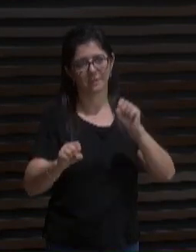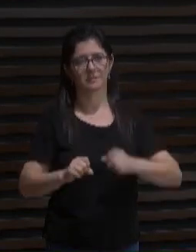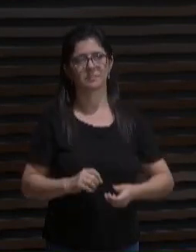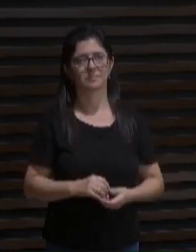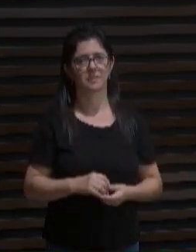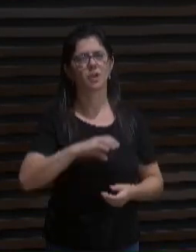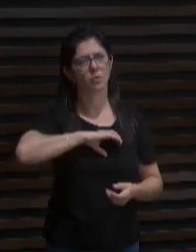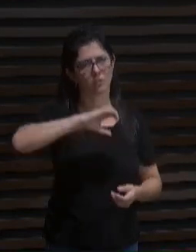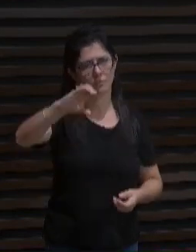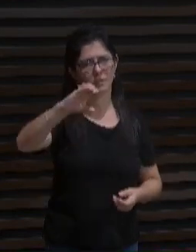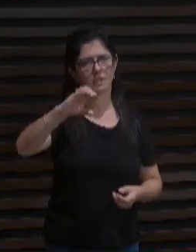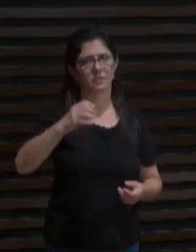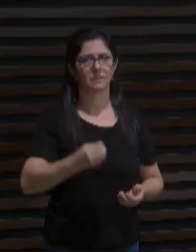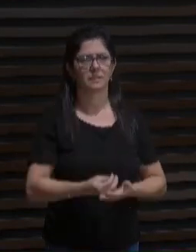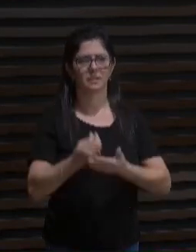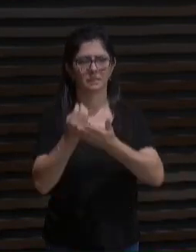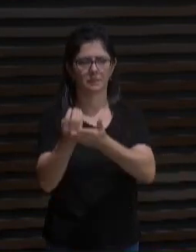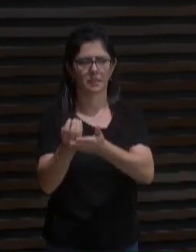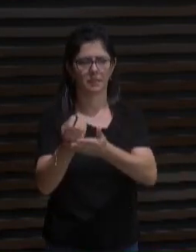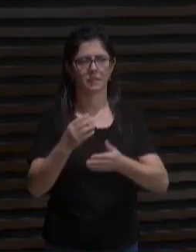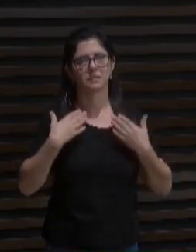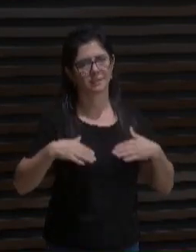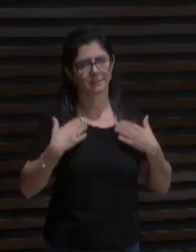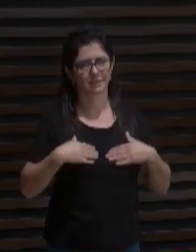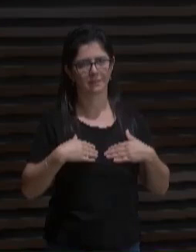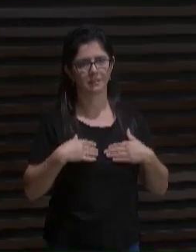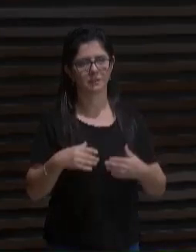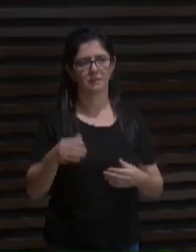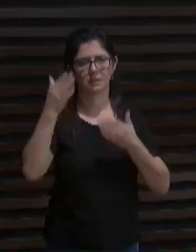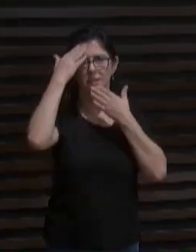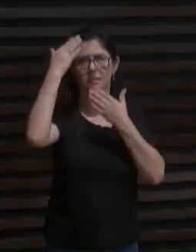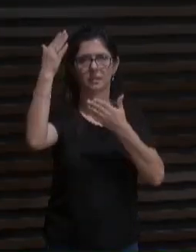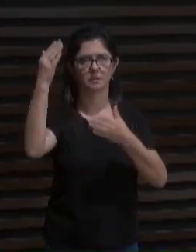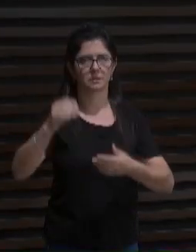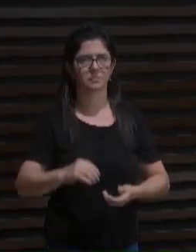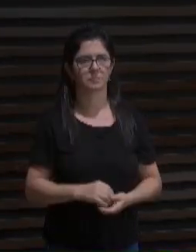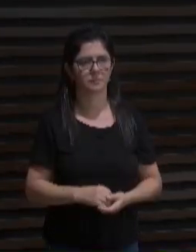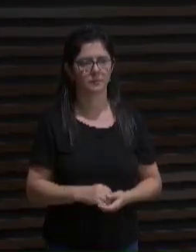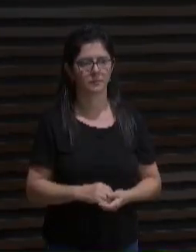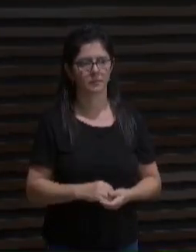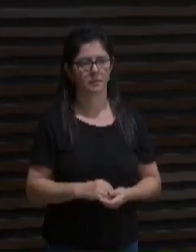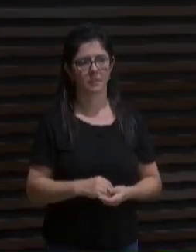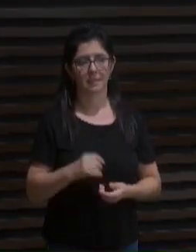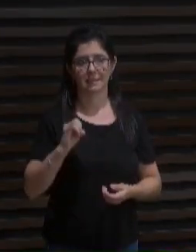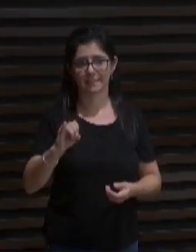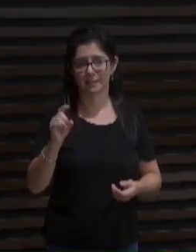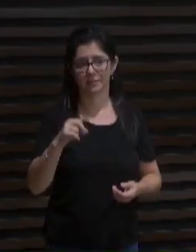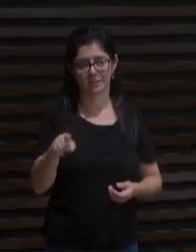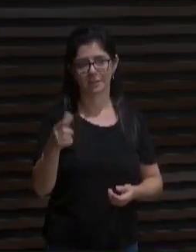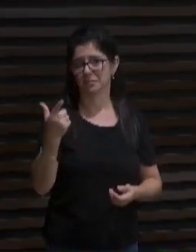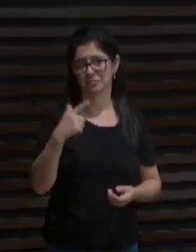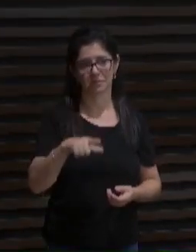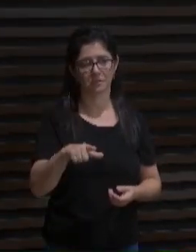confia, entrega, descansa e agradece. Quem não está vindo, meu irmão, vocês estão perdendo. Quarta-feira